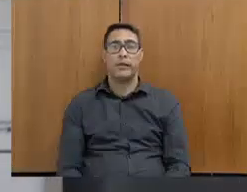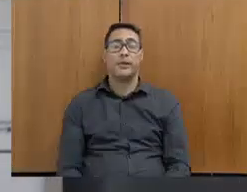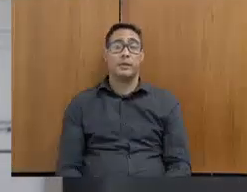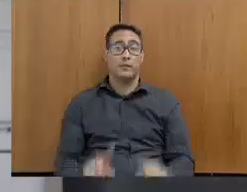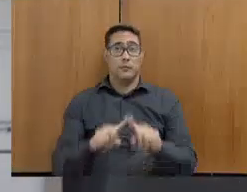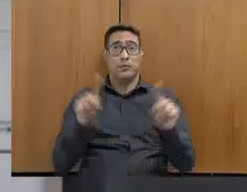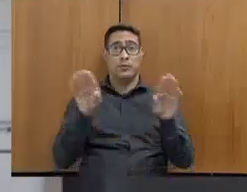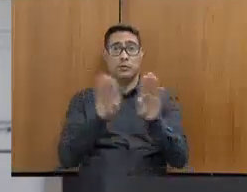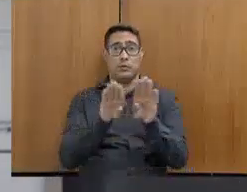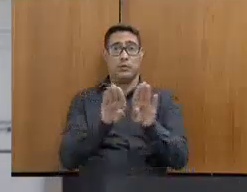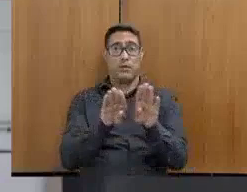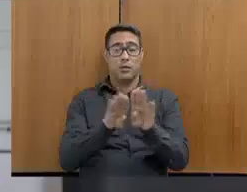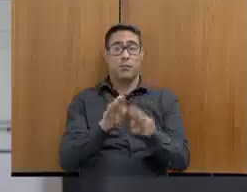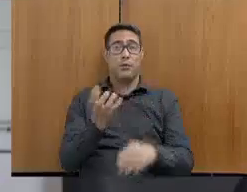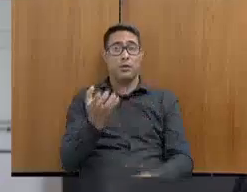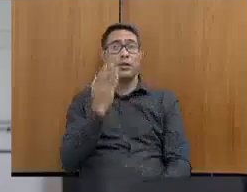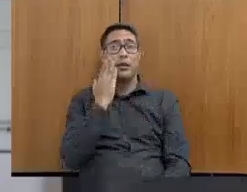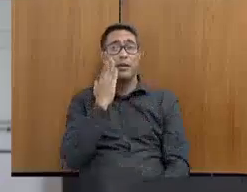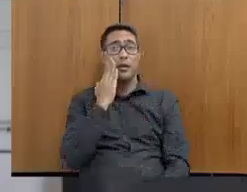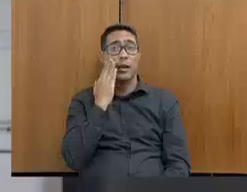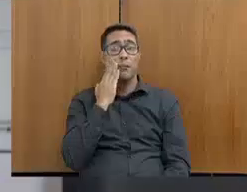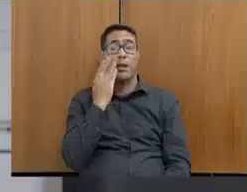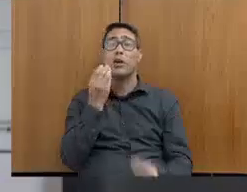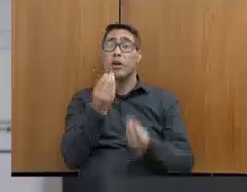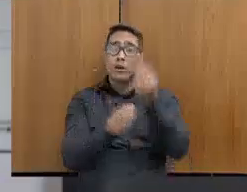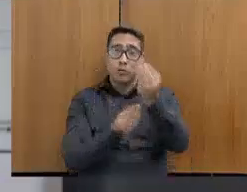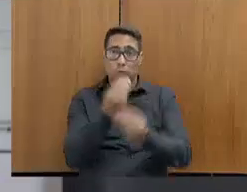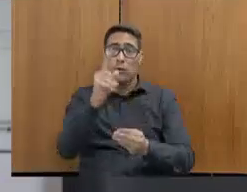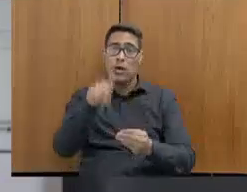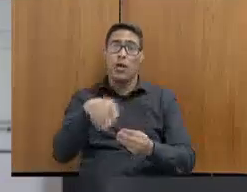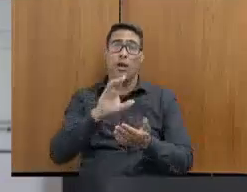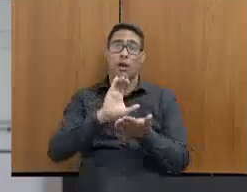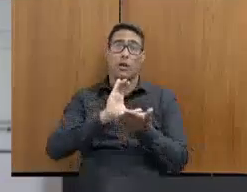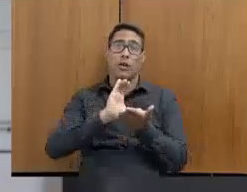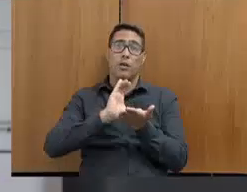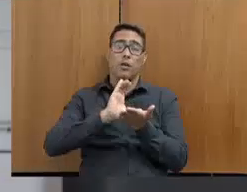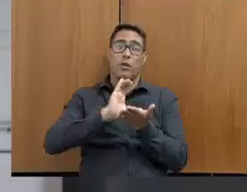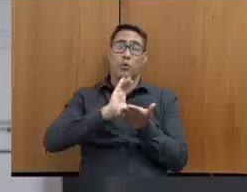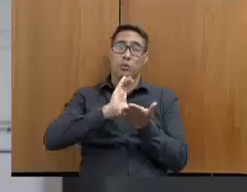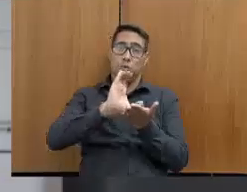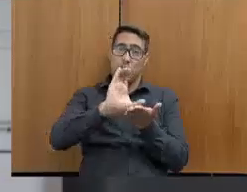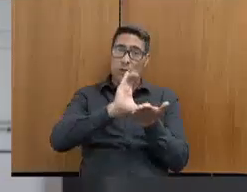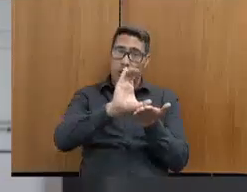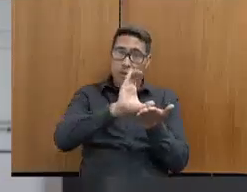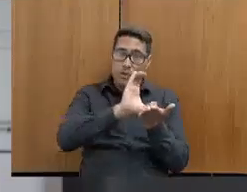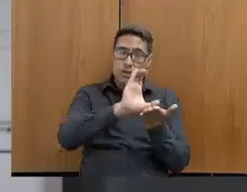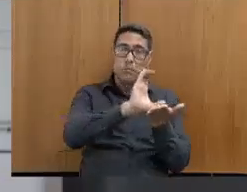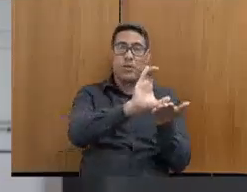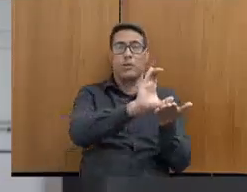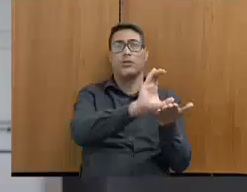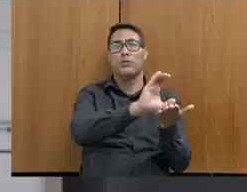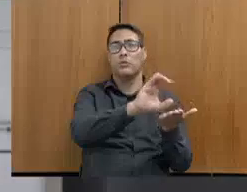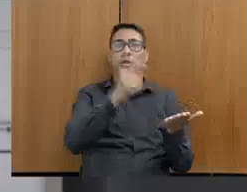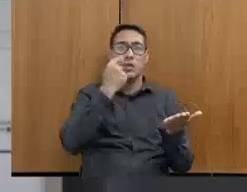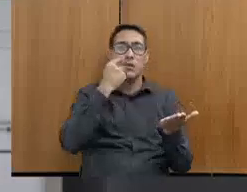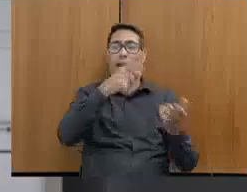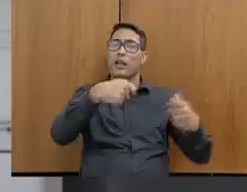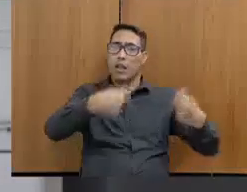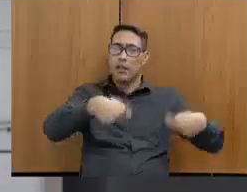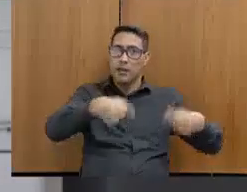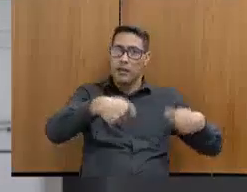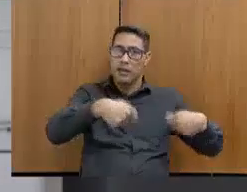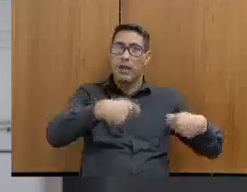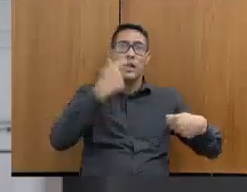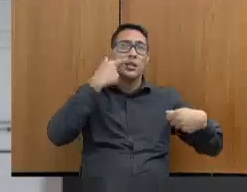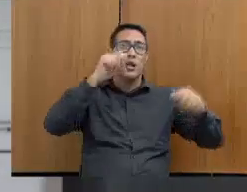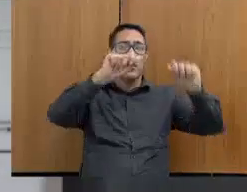também eu gostaria de saber como tá sendo o investimento em Recursos Humanos a gente vê aqui a necessidade as placas